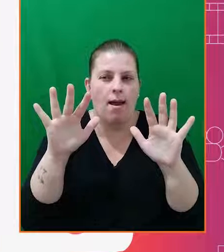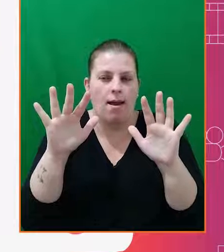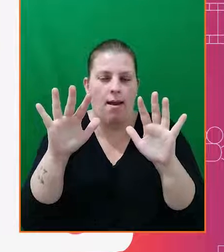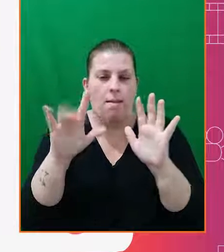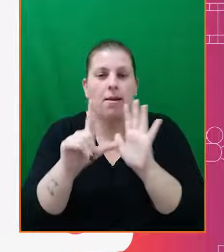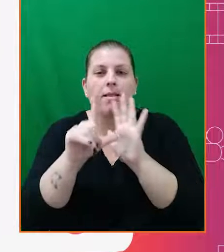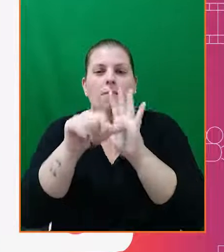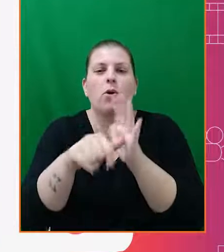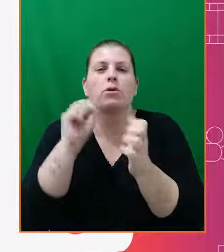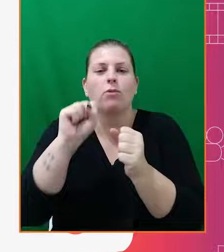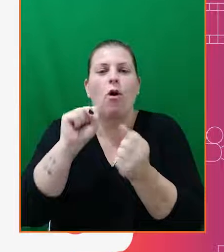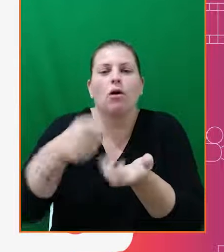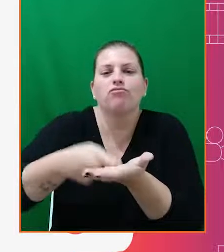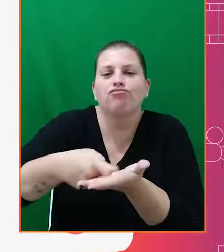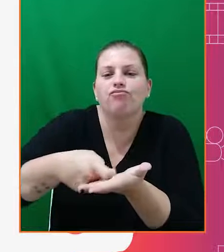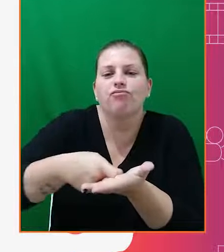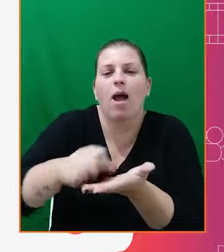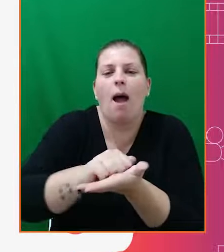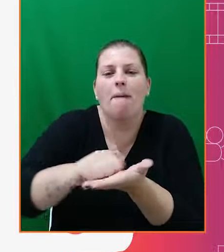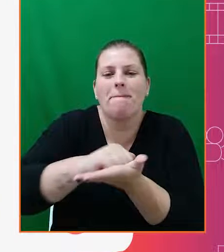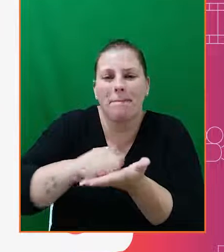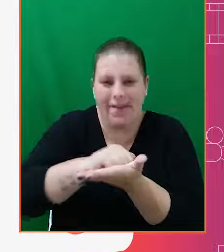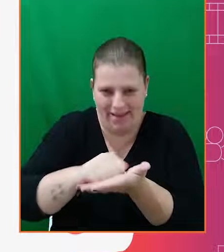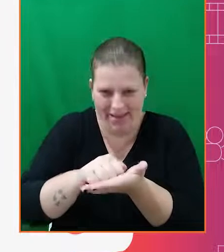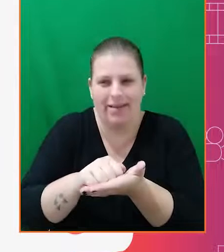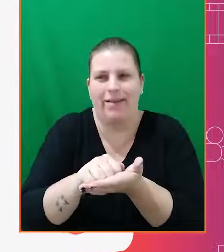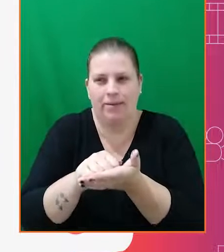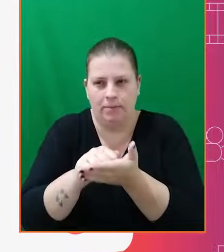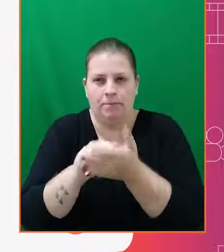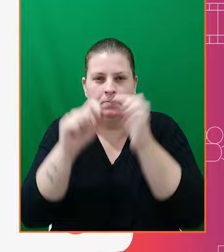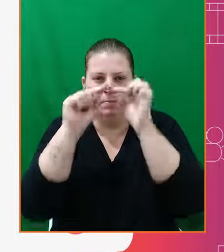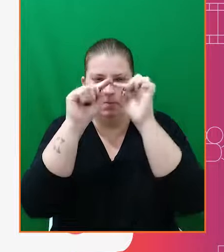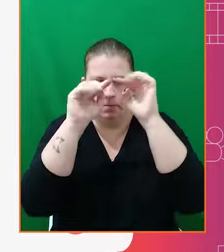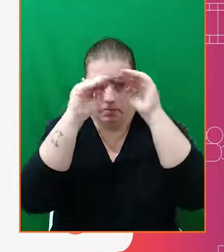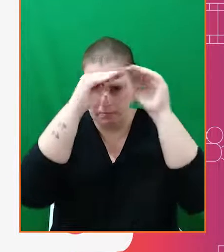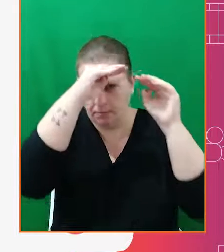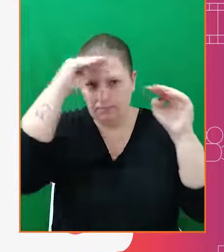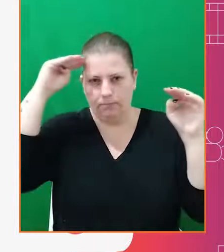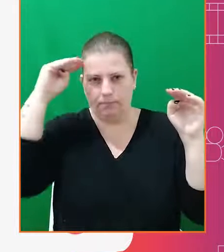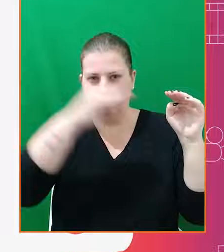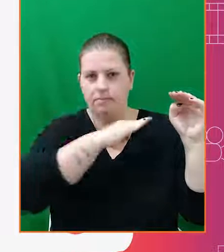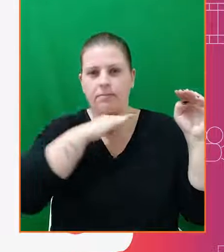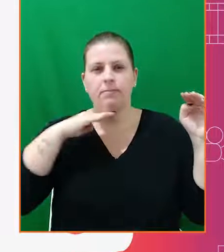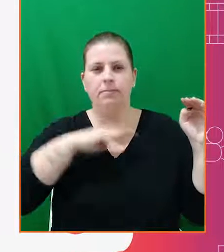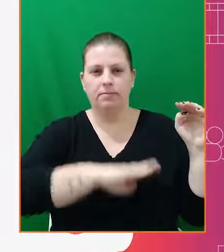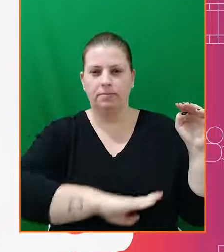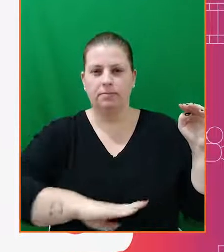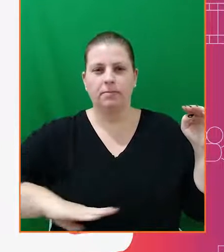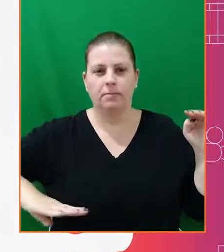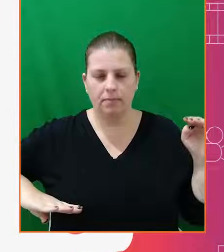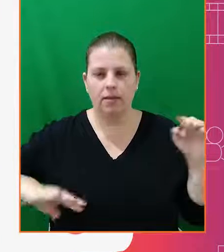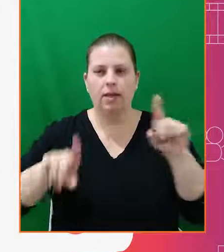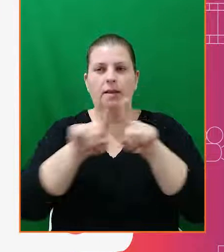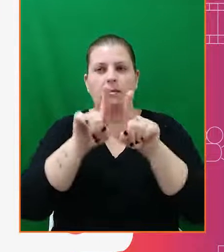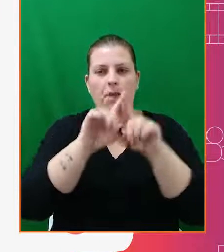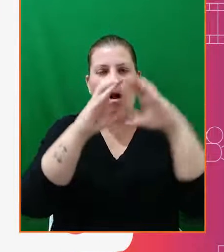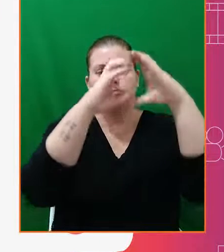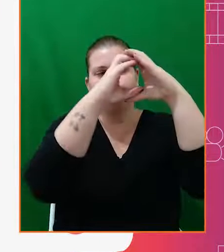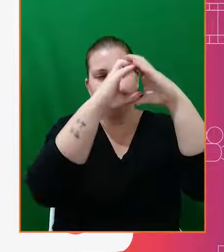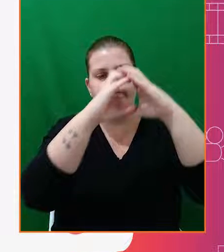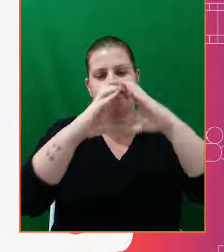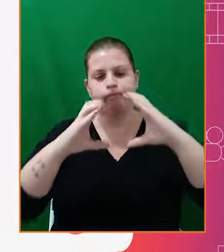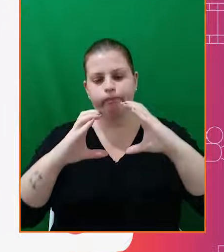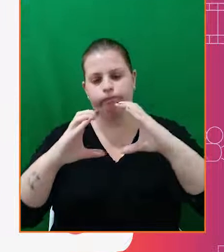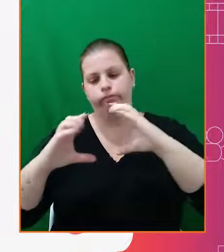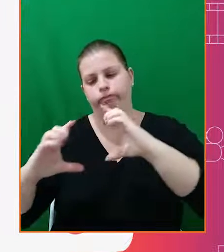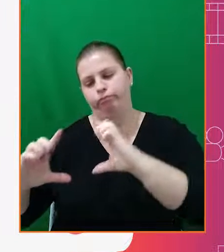clarinho, para que ele não apareça no desenho final. Tanto esses traços, que a gente usa como apoio para o desenho, quanto as formas